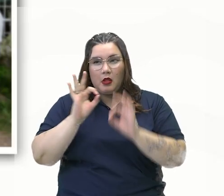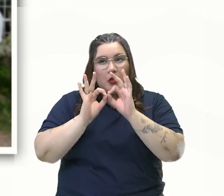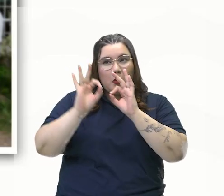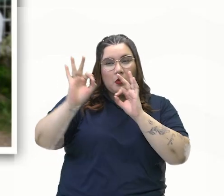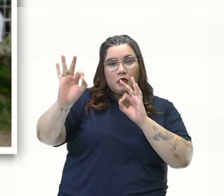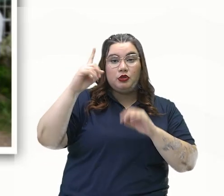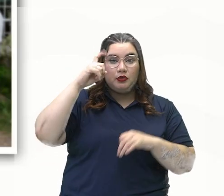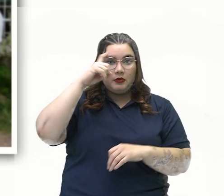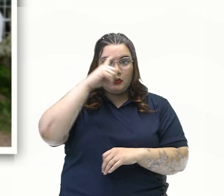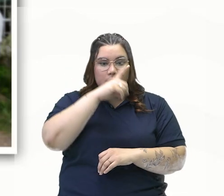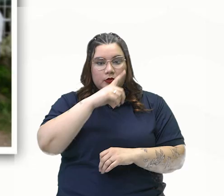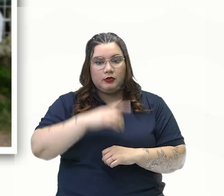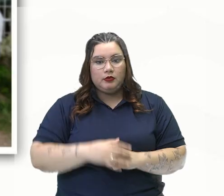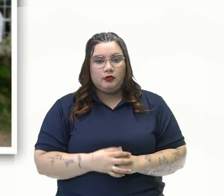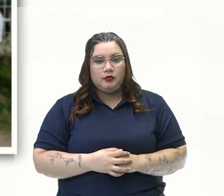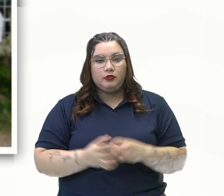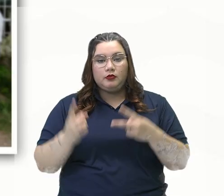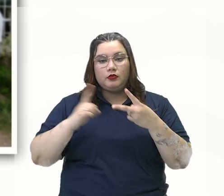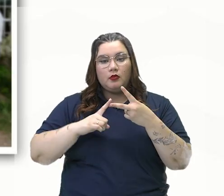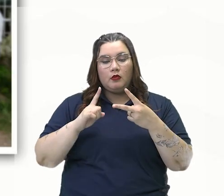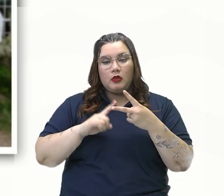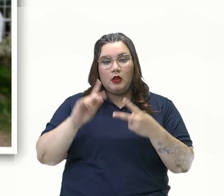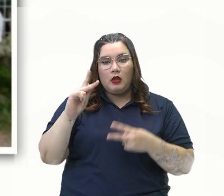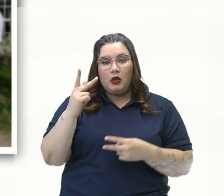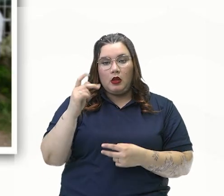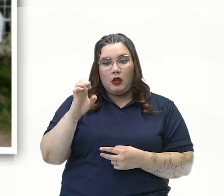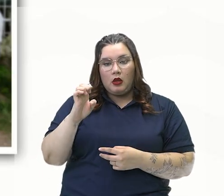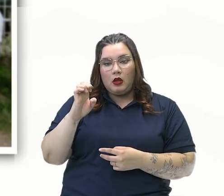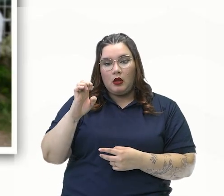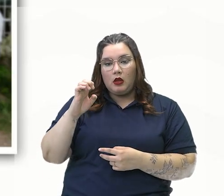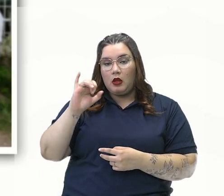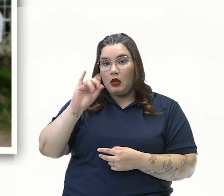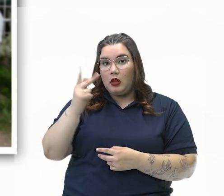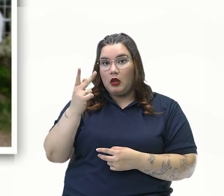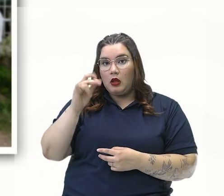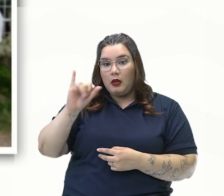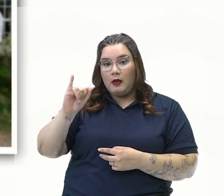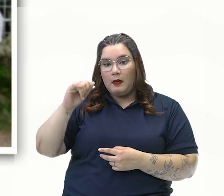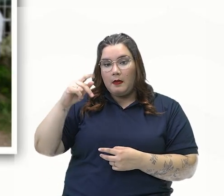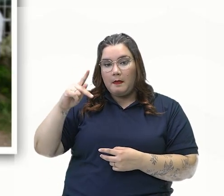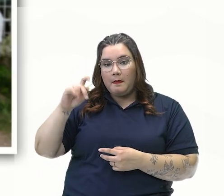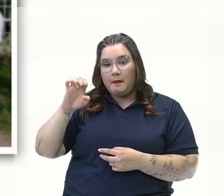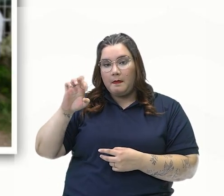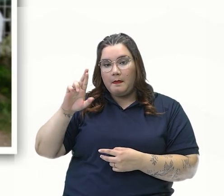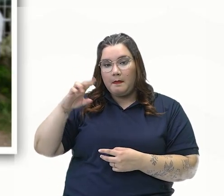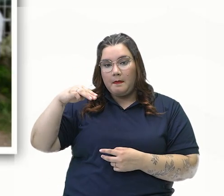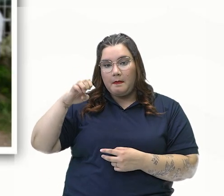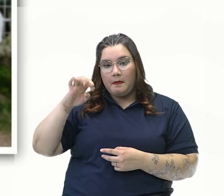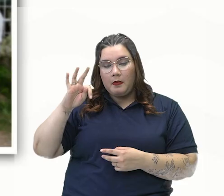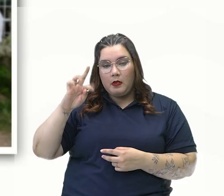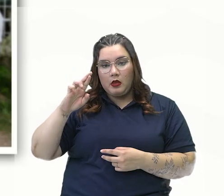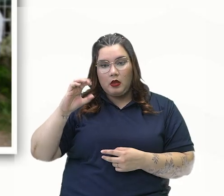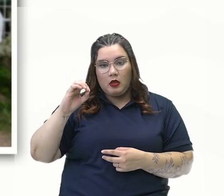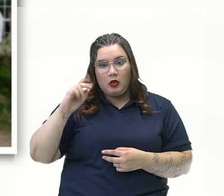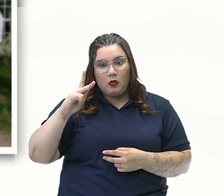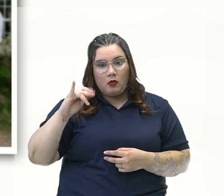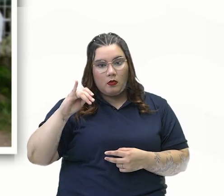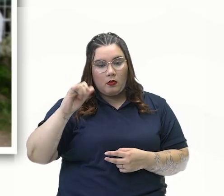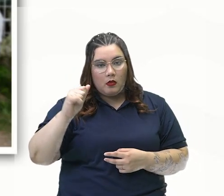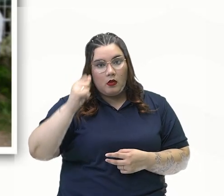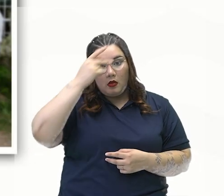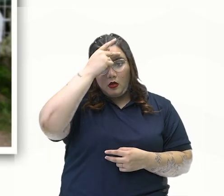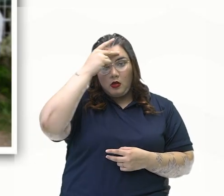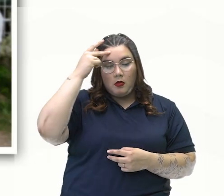distantes. Já na hipermetropia, olha só a diferença. Hipermetropia é um problema onde as pessoas